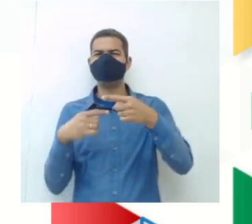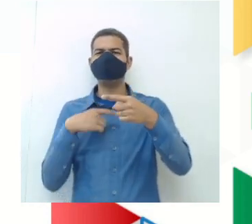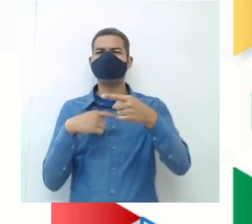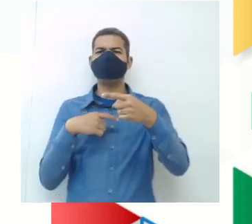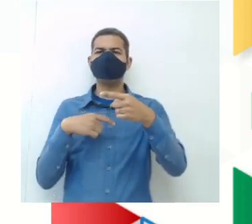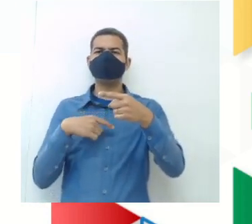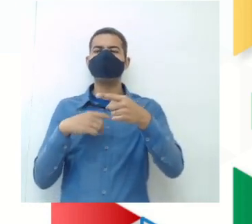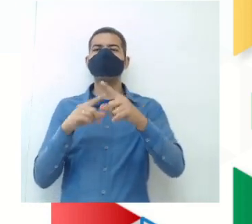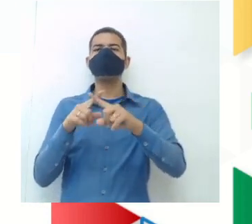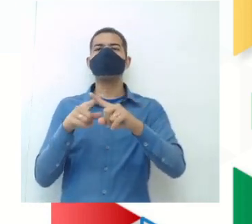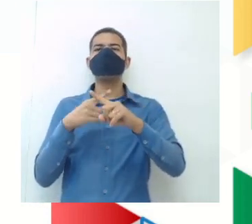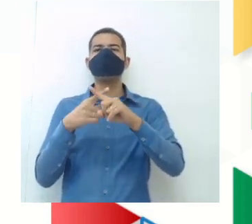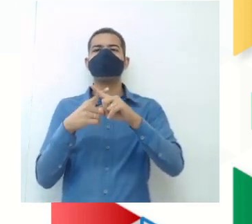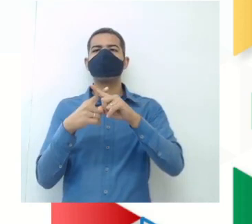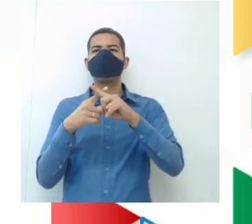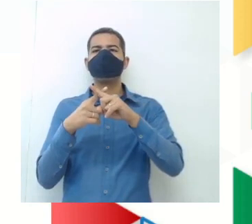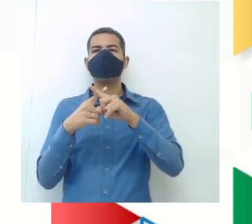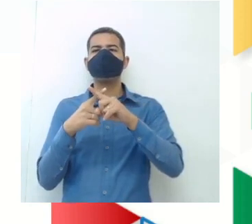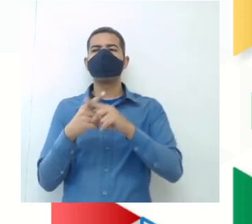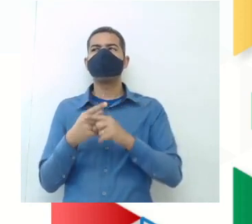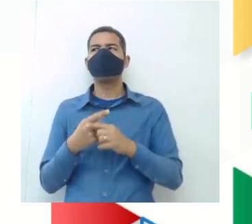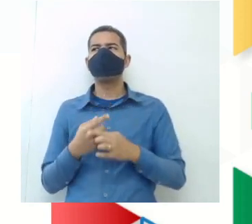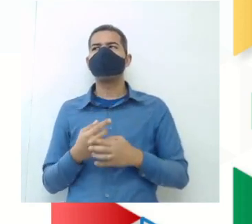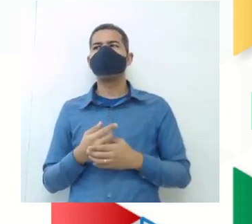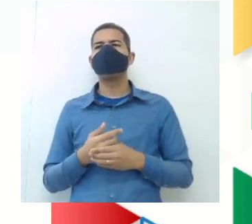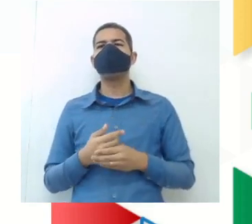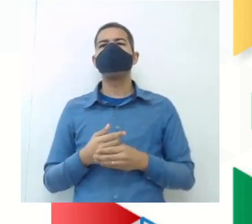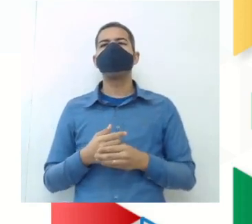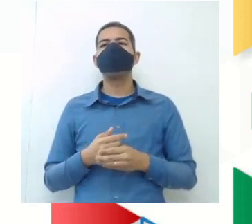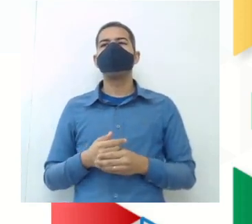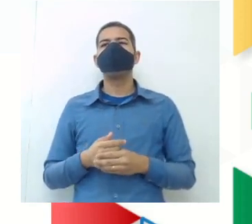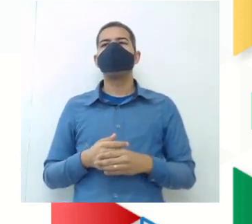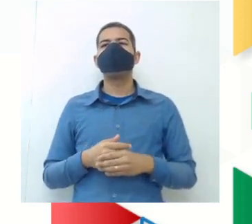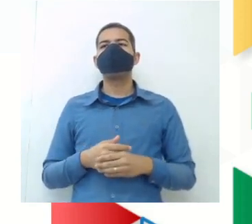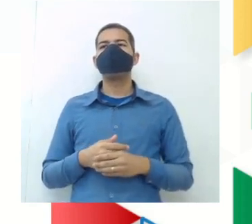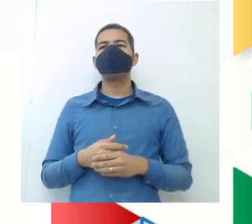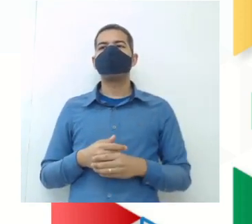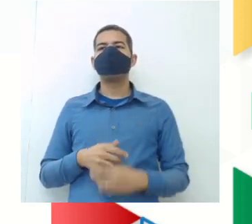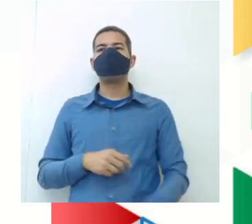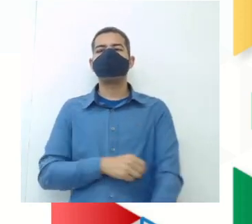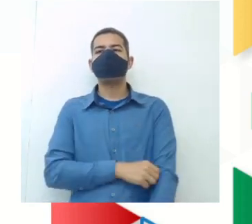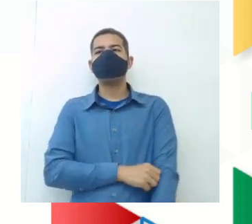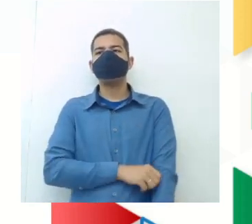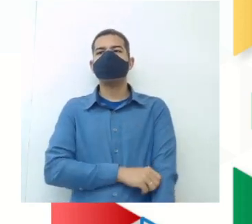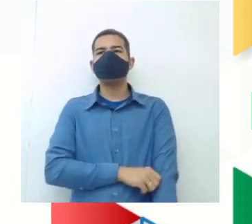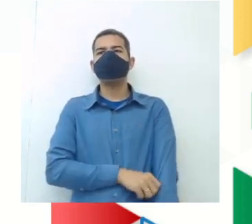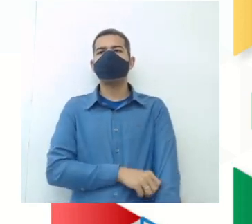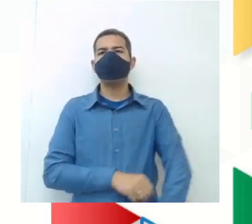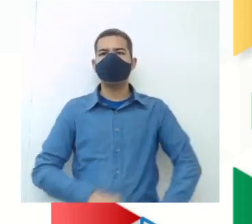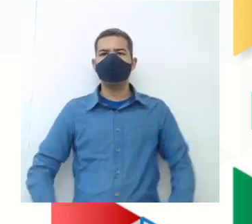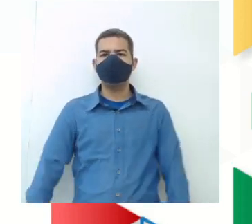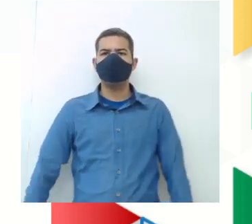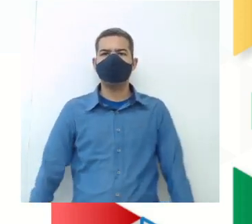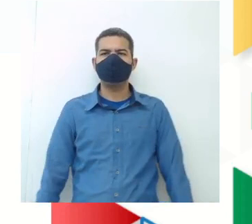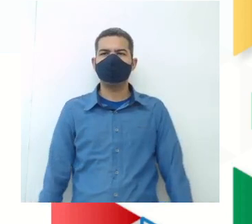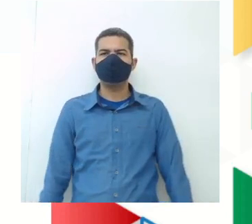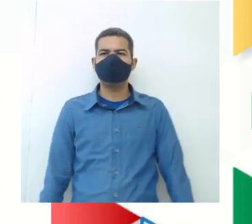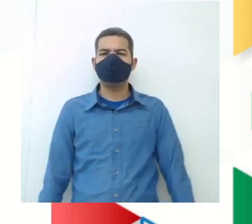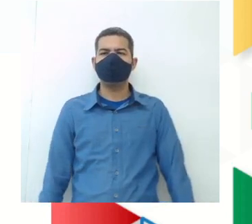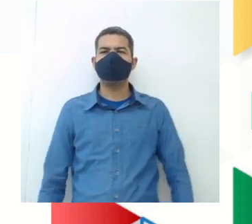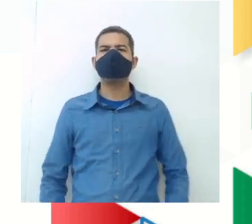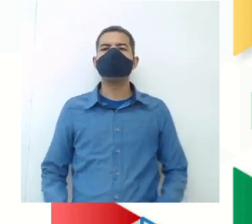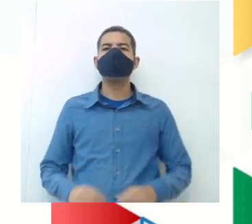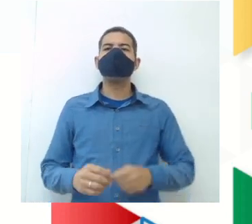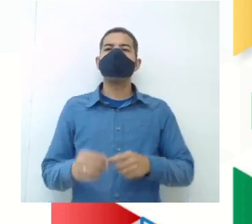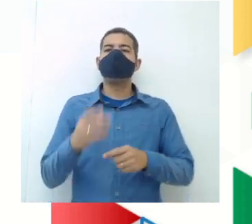denominador, multiplica pelo inteiro, segue essa sequência. Pega o denominador, multiplica pelo inteiro, 4 vezes